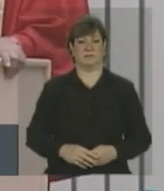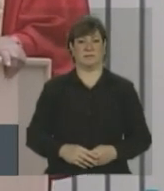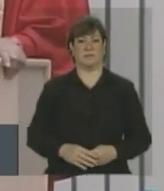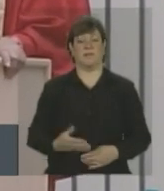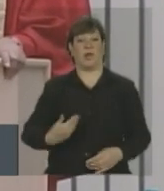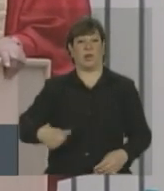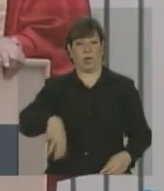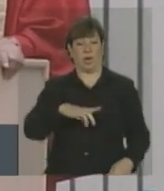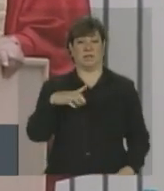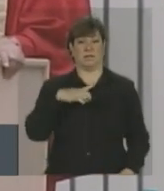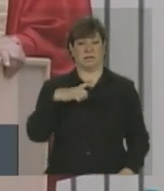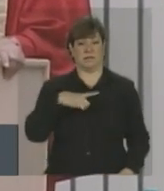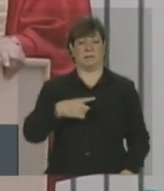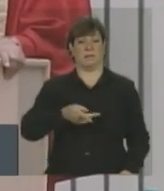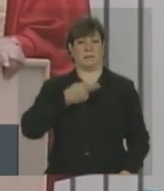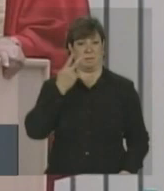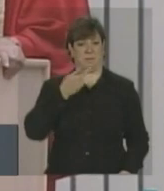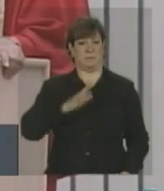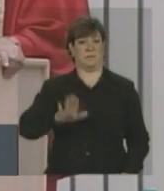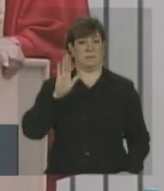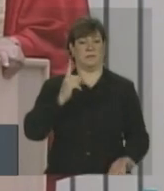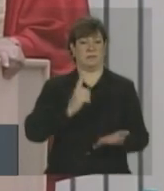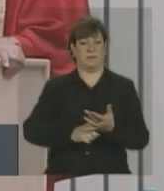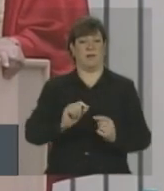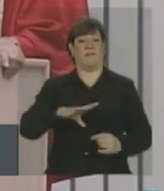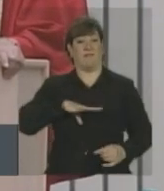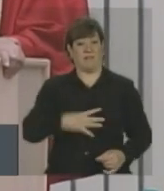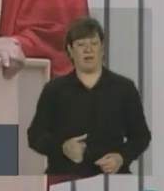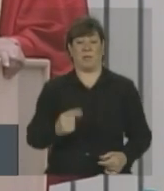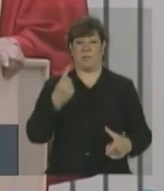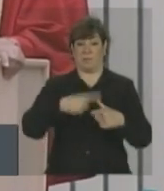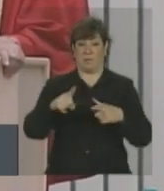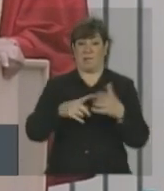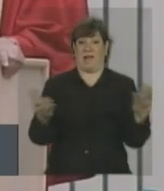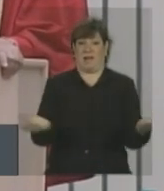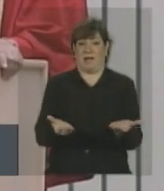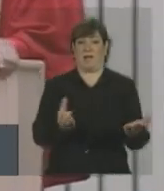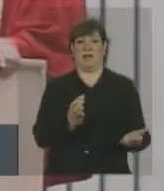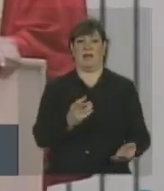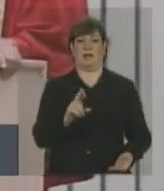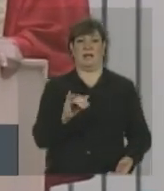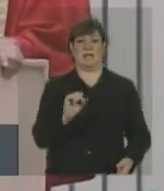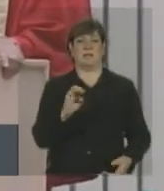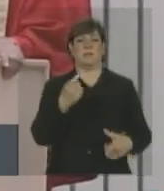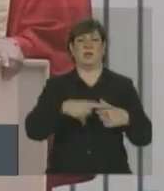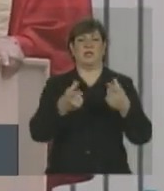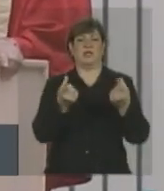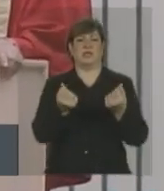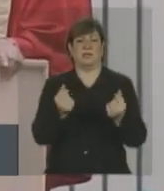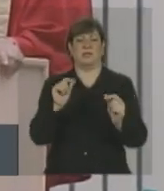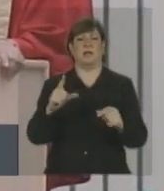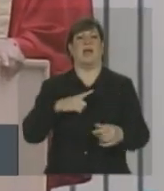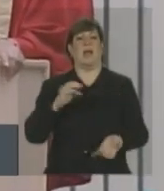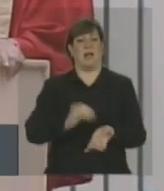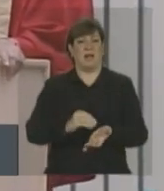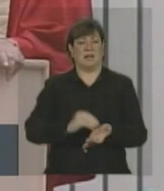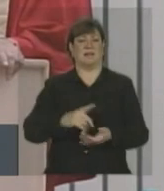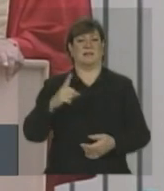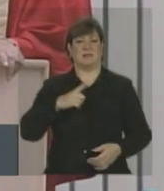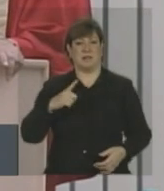Temos nossa palavra a dizer no enfrentamento da grave crise econômica financeira que ainda